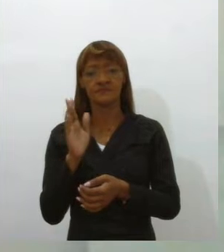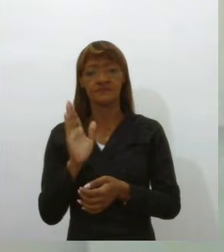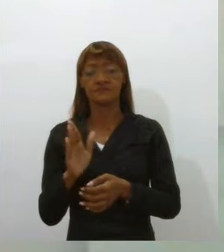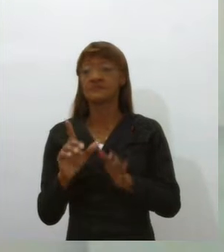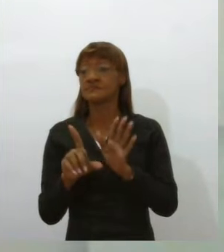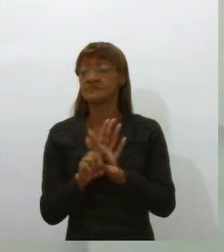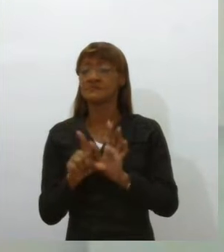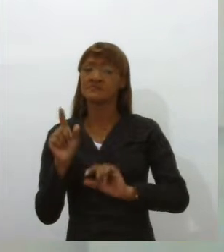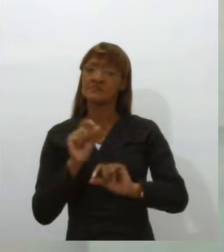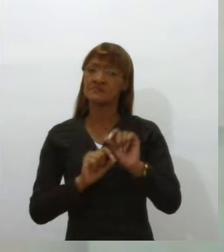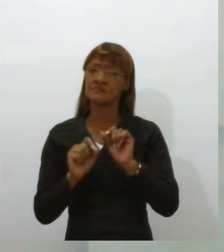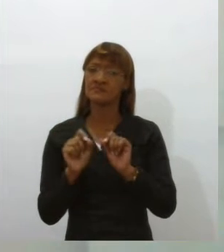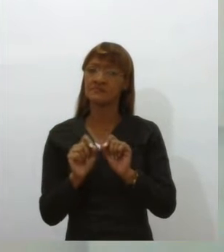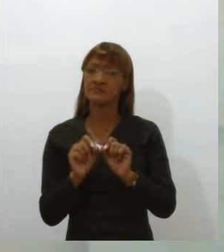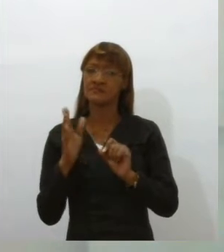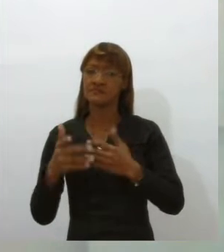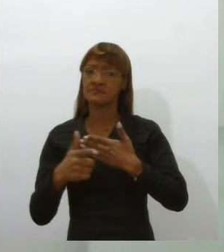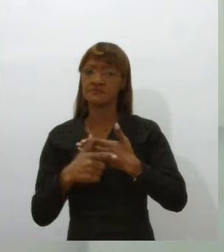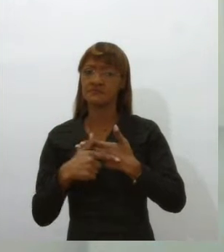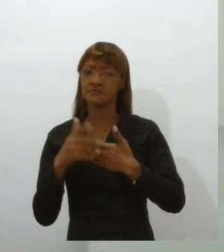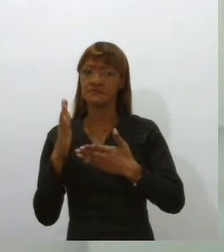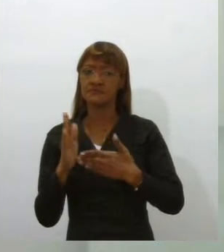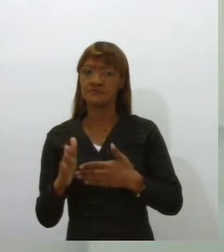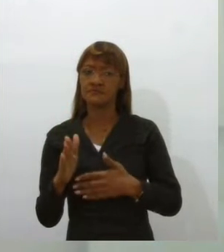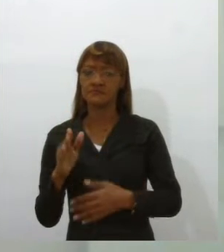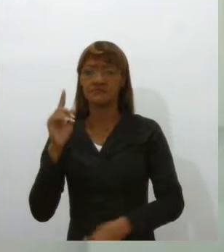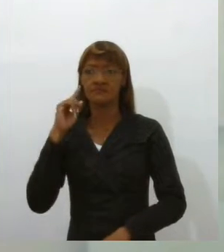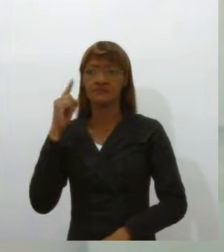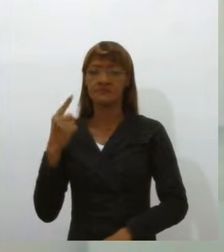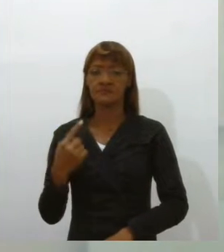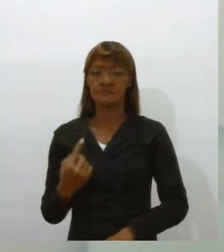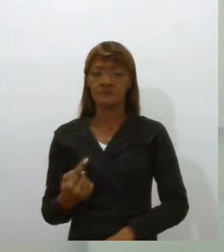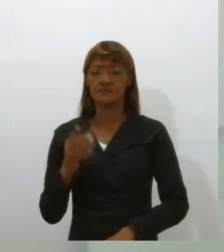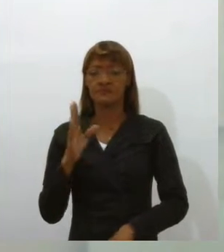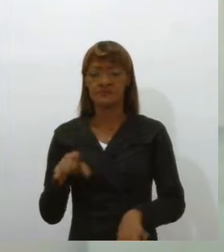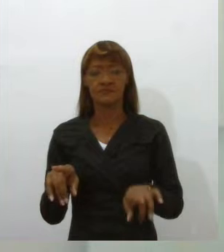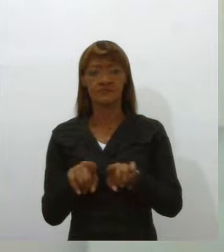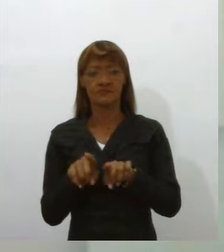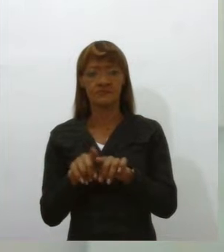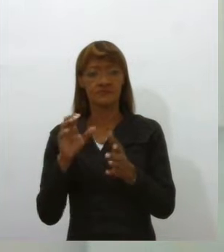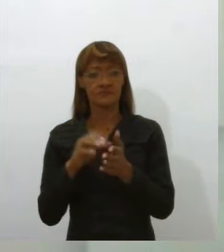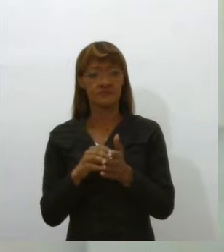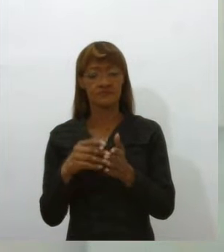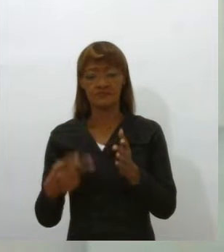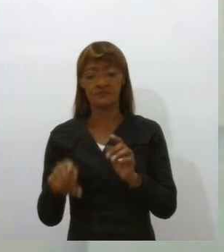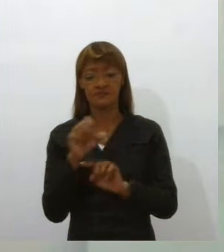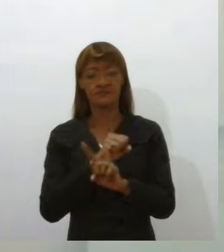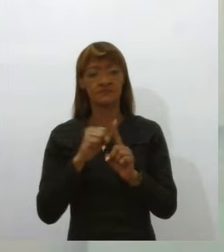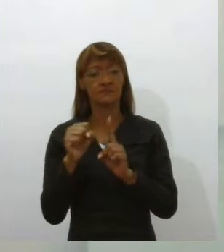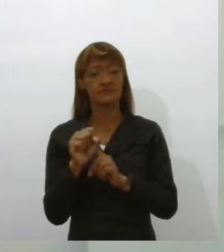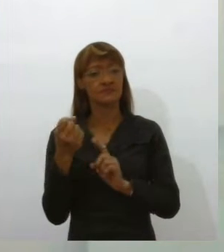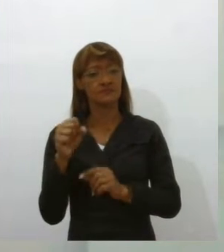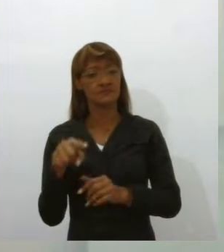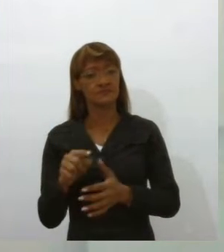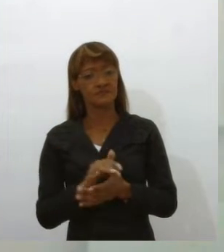mais o papel do advogado, da advocacia também, para a sociedade sergipana, que esses profissionais eles